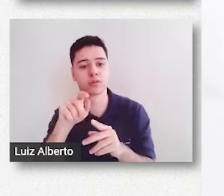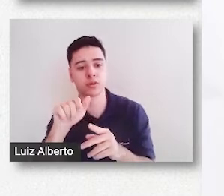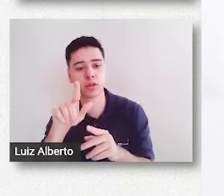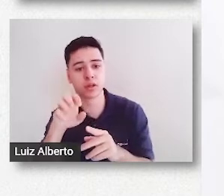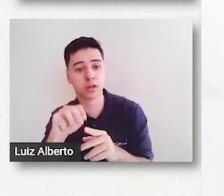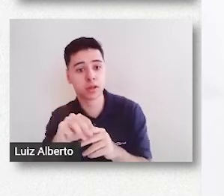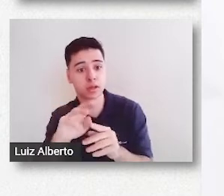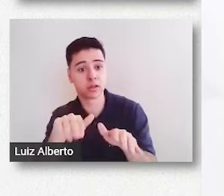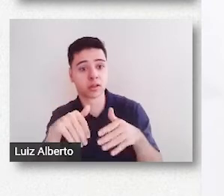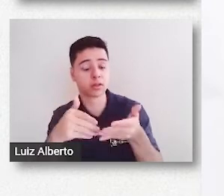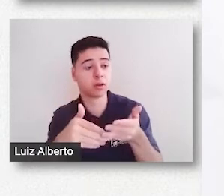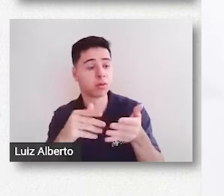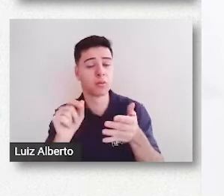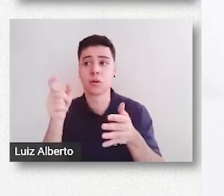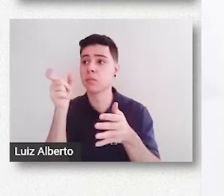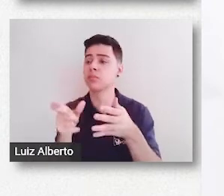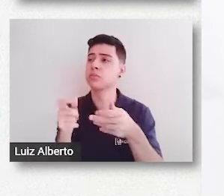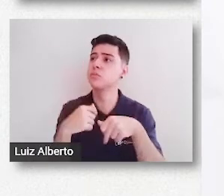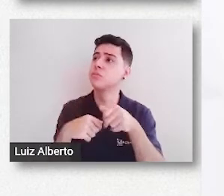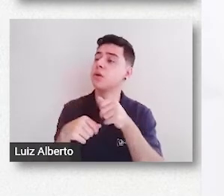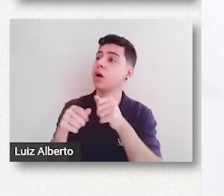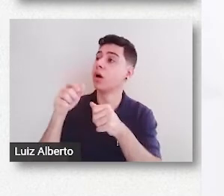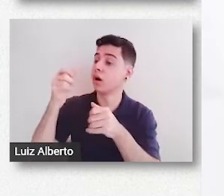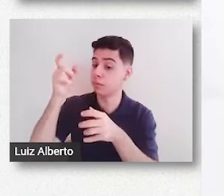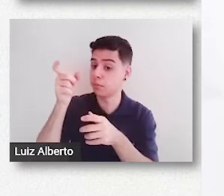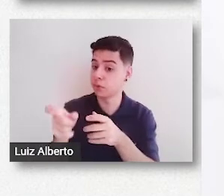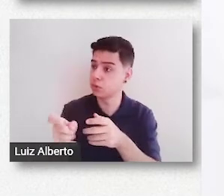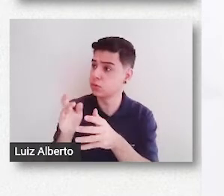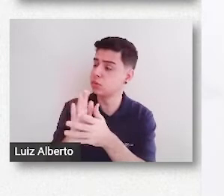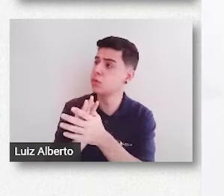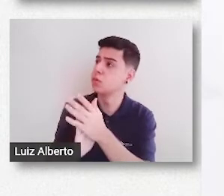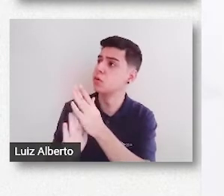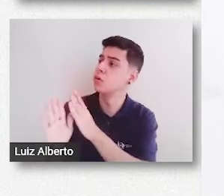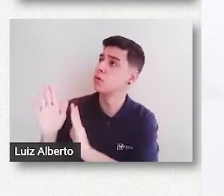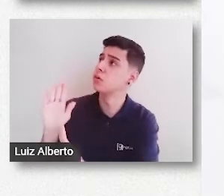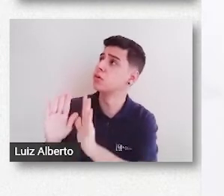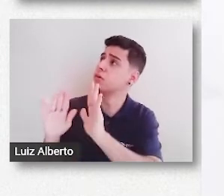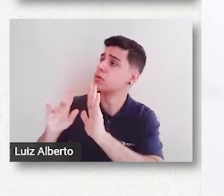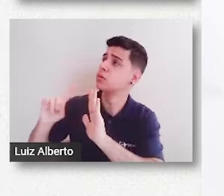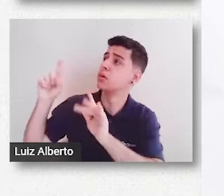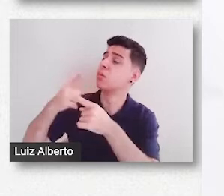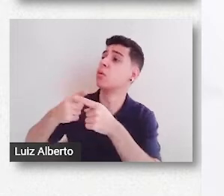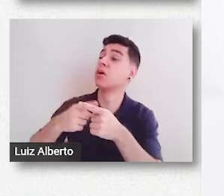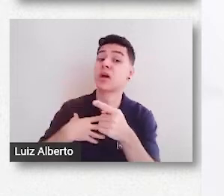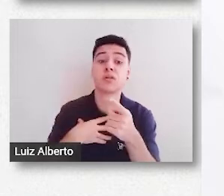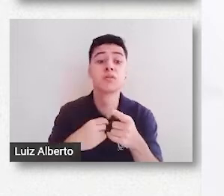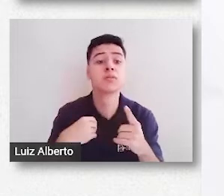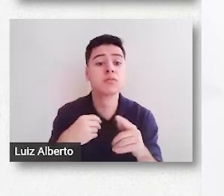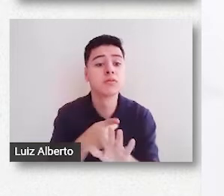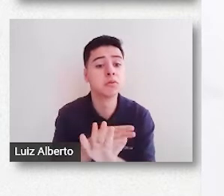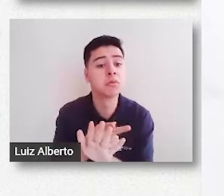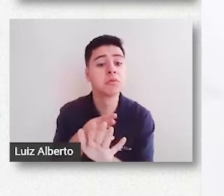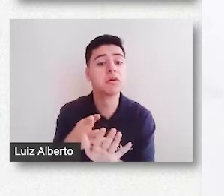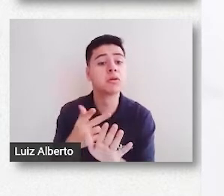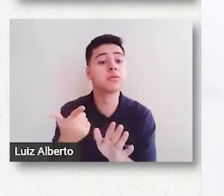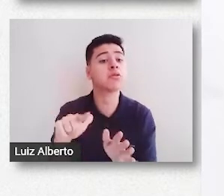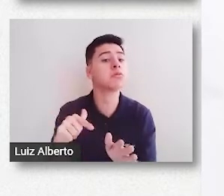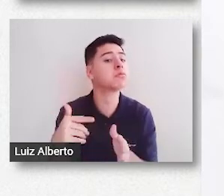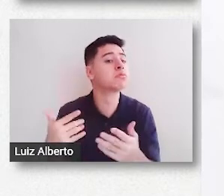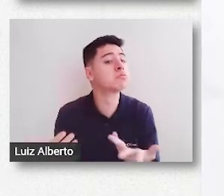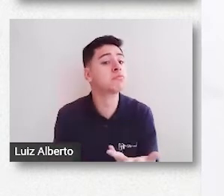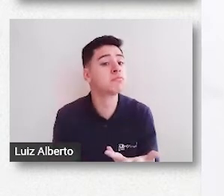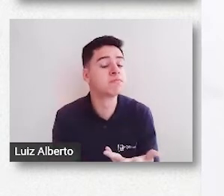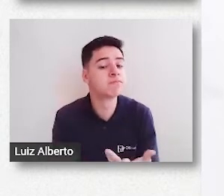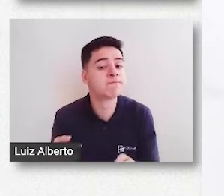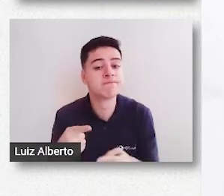repreendido por esse sacerdote Rubem, né, porque que eles não tinham tido filhos, né, ele, Joaquim e Ana.